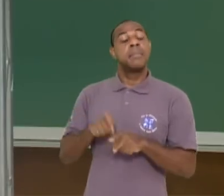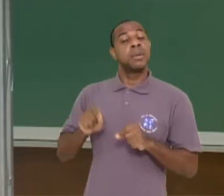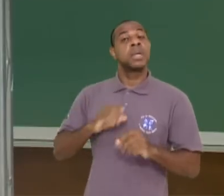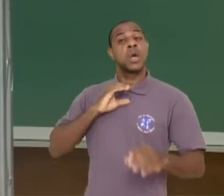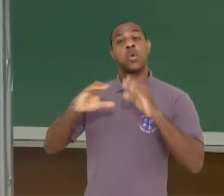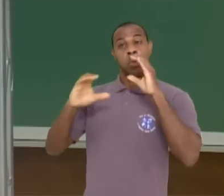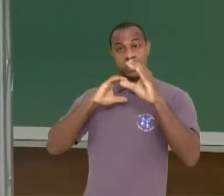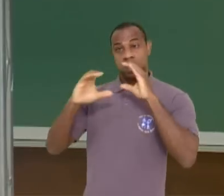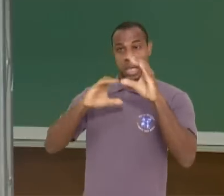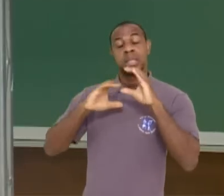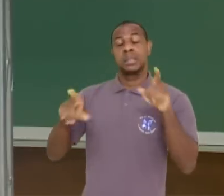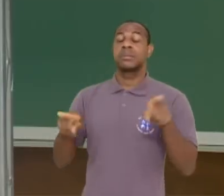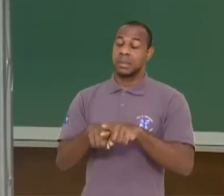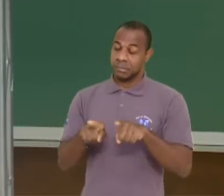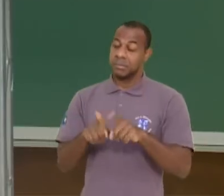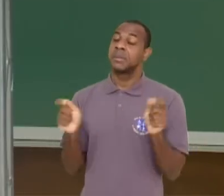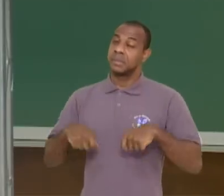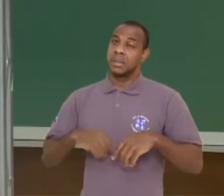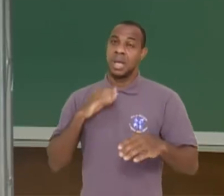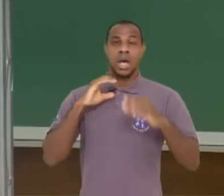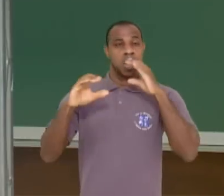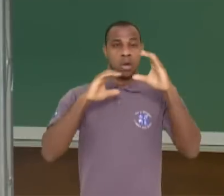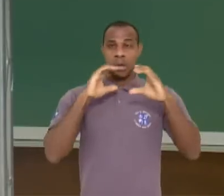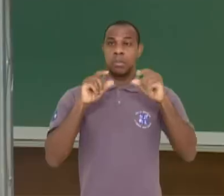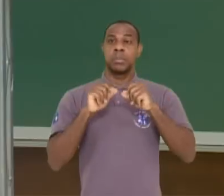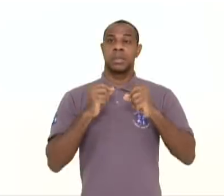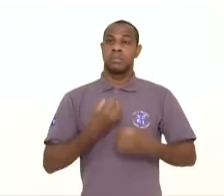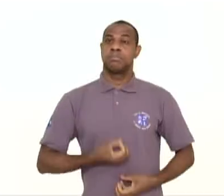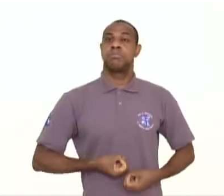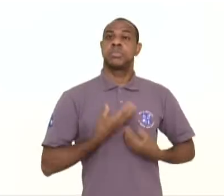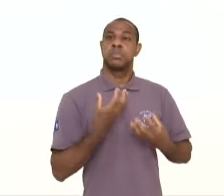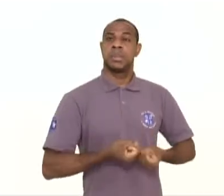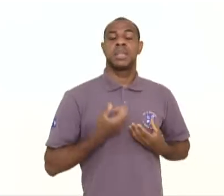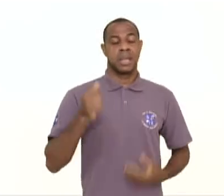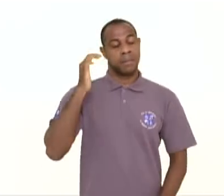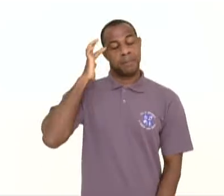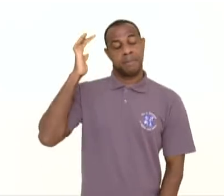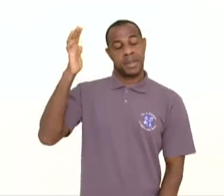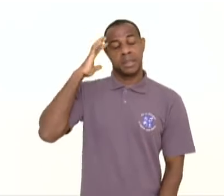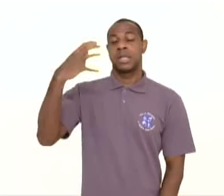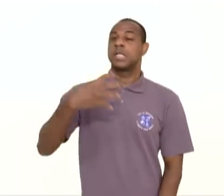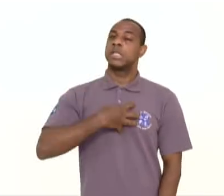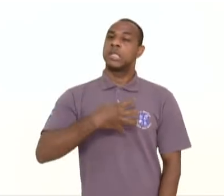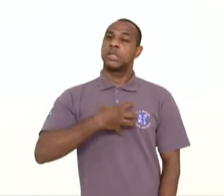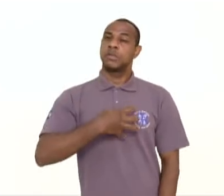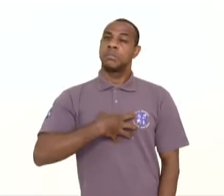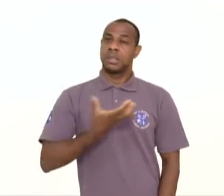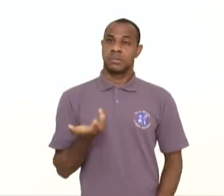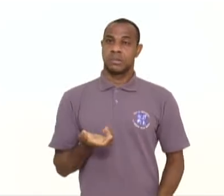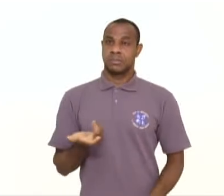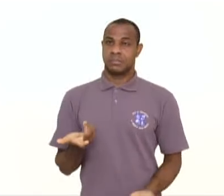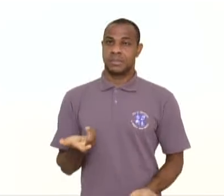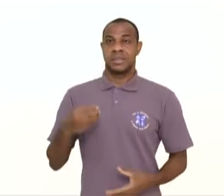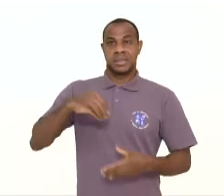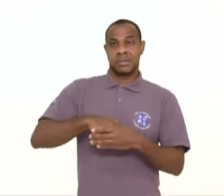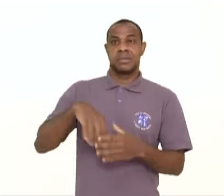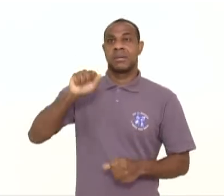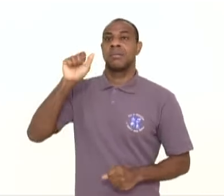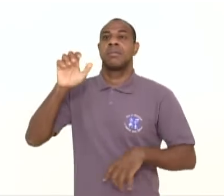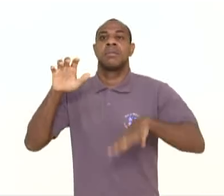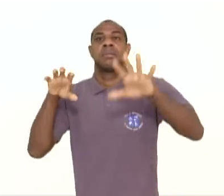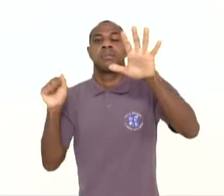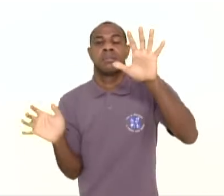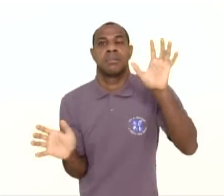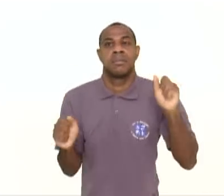humana, normalmente conhecida como a arte de expressar os pensamentos e os sentimentos por meio de gestos. É no contexto das